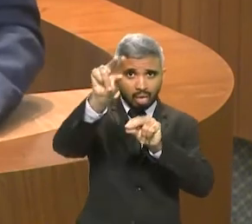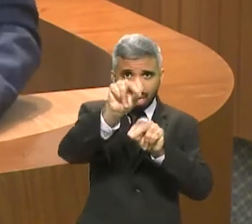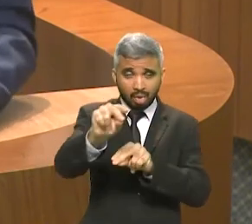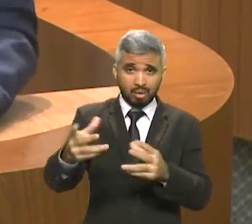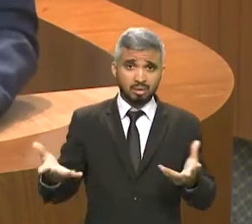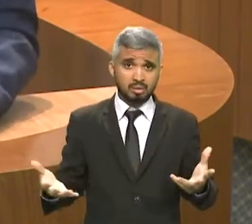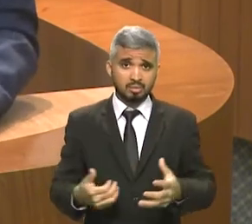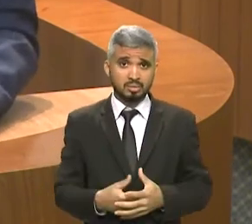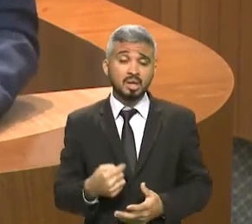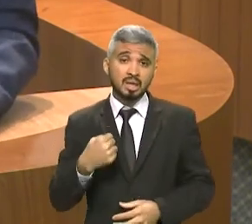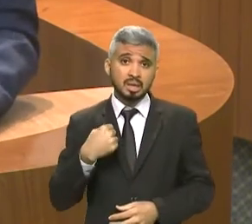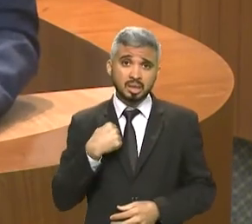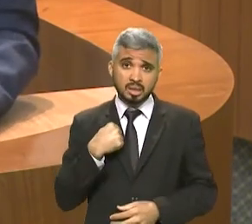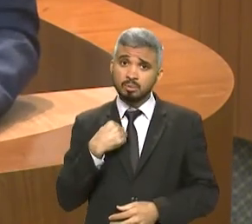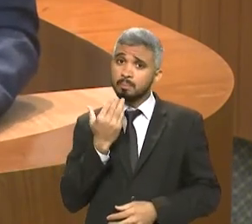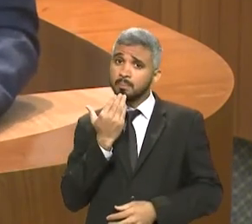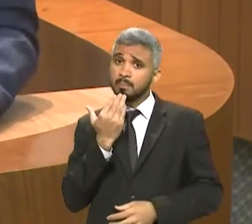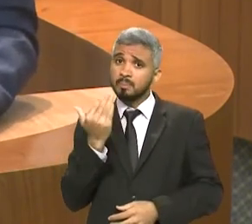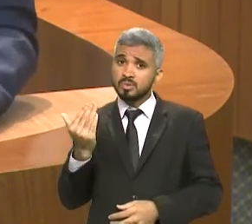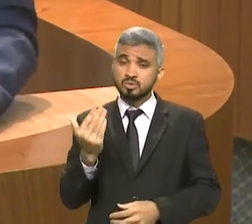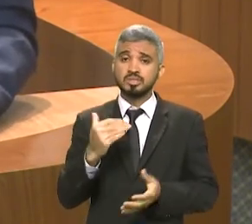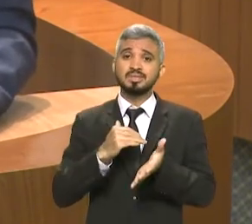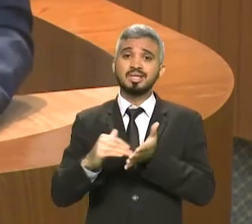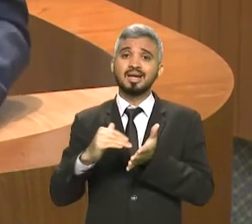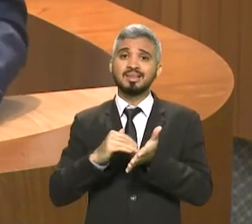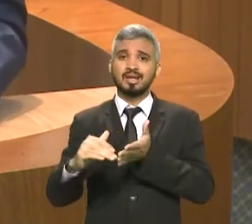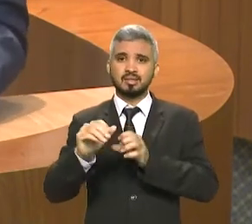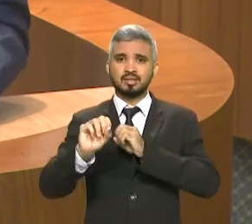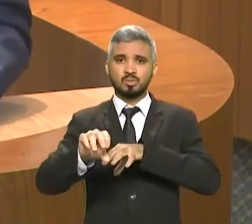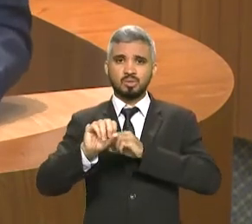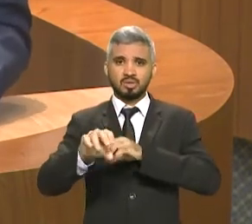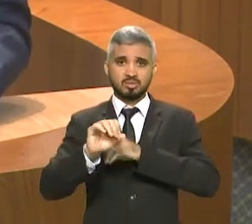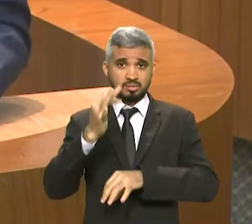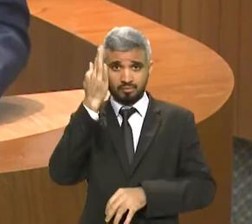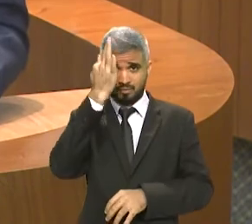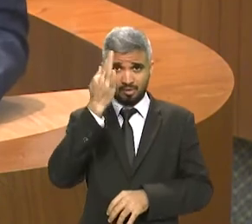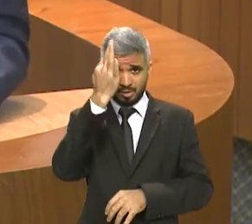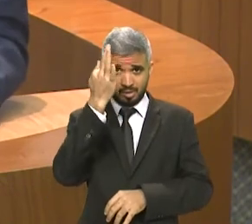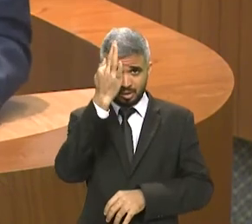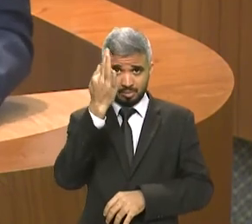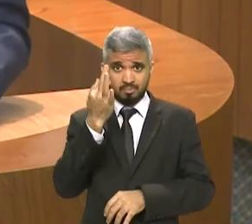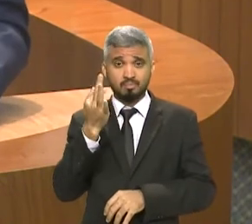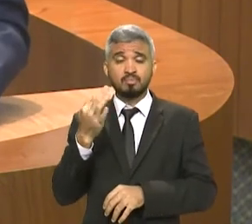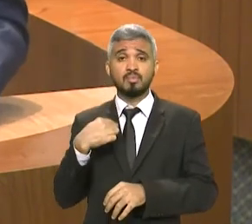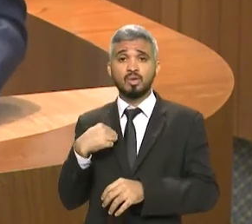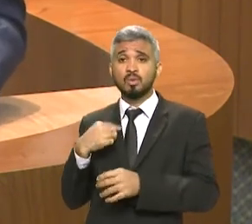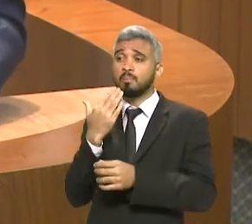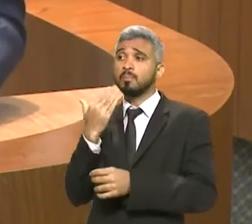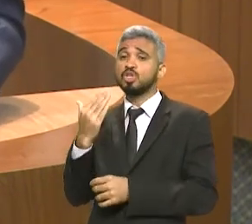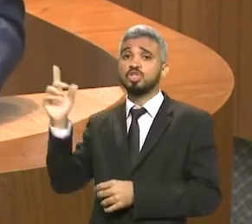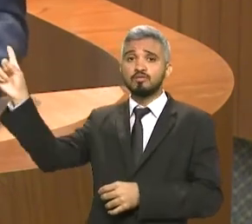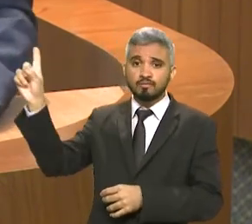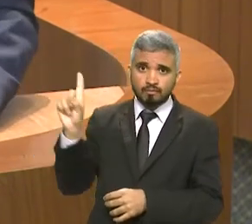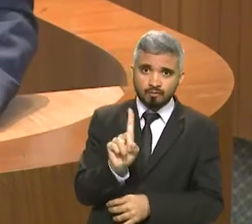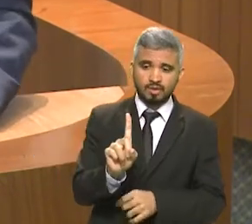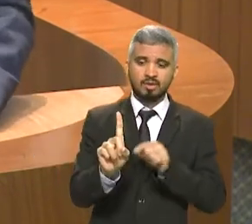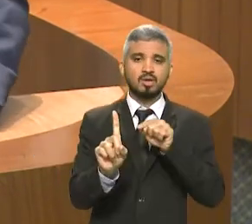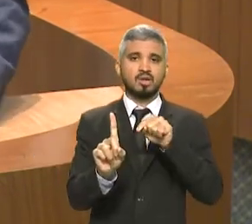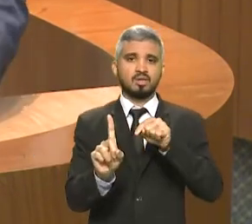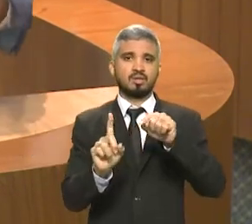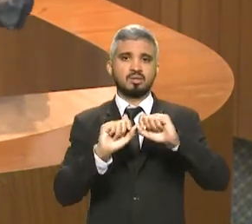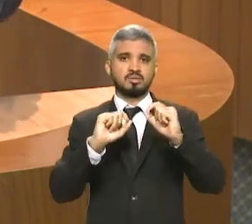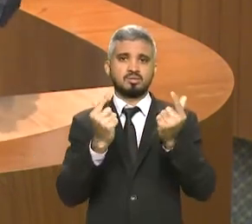requerimento, solicitando que o secretário de Educação, Felipe Camarão, venha à Assembleia Legislativa, seja convocado à Assembleia